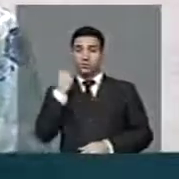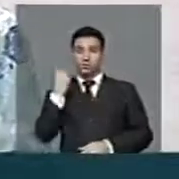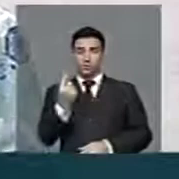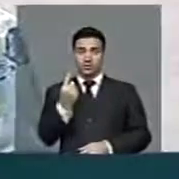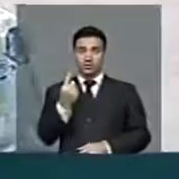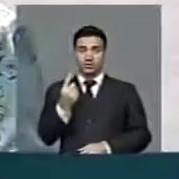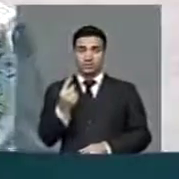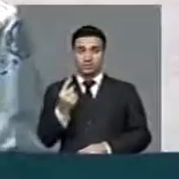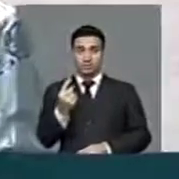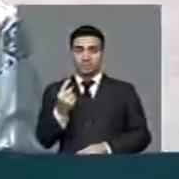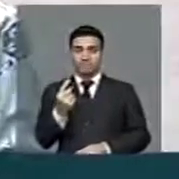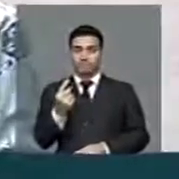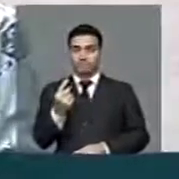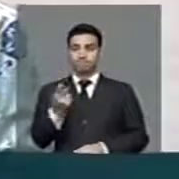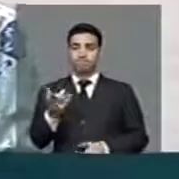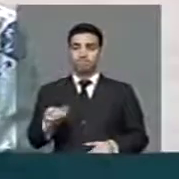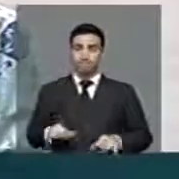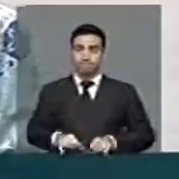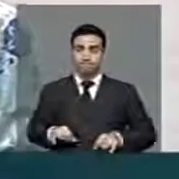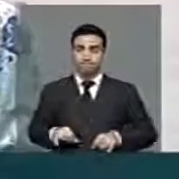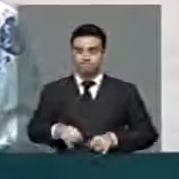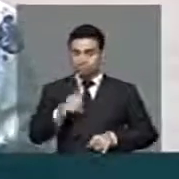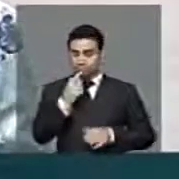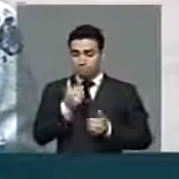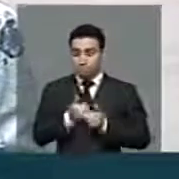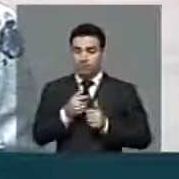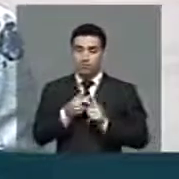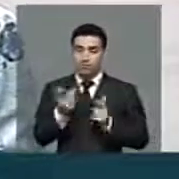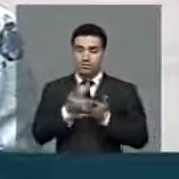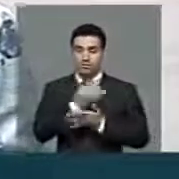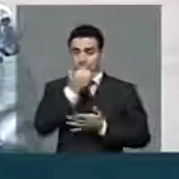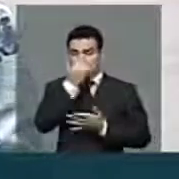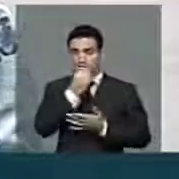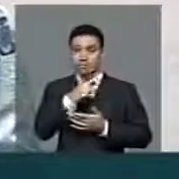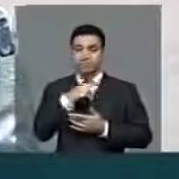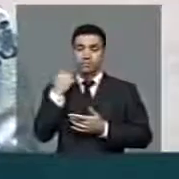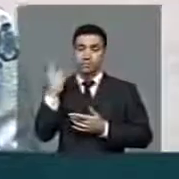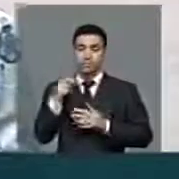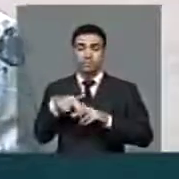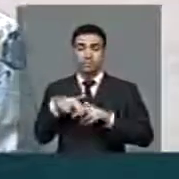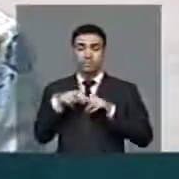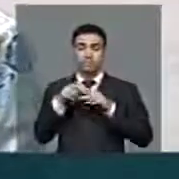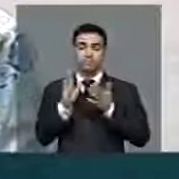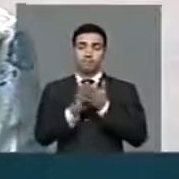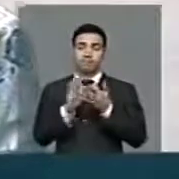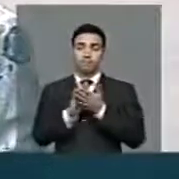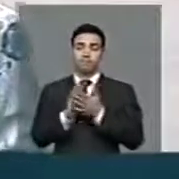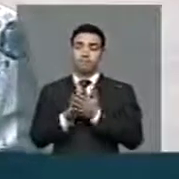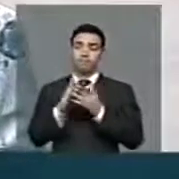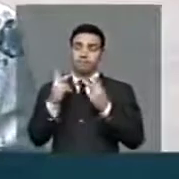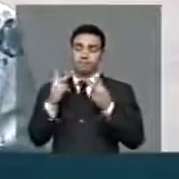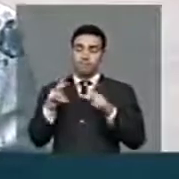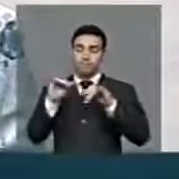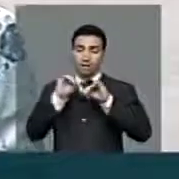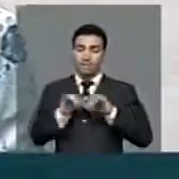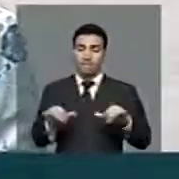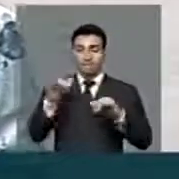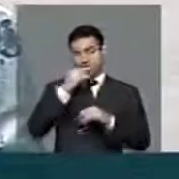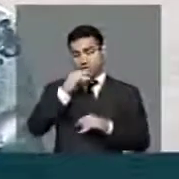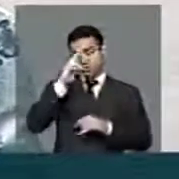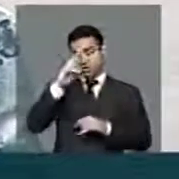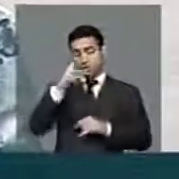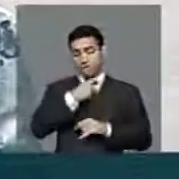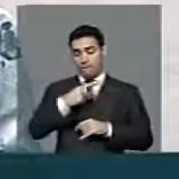Excelência, tão dolorosamente próximo. Por isso que cumprimento a campanha que Vossa Excelência apresenta